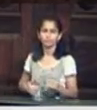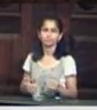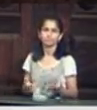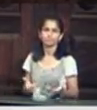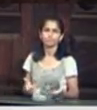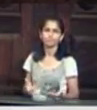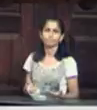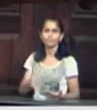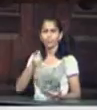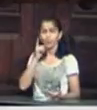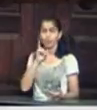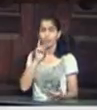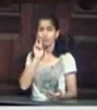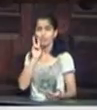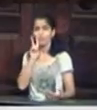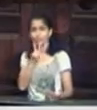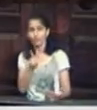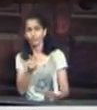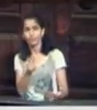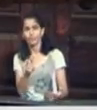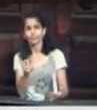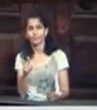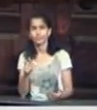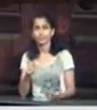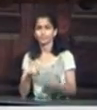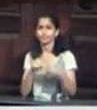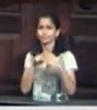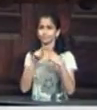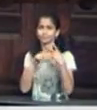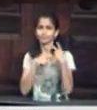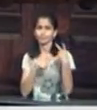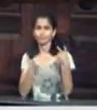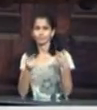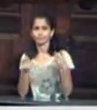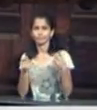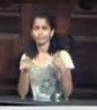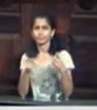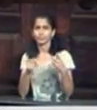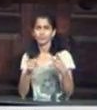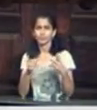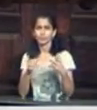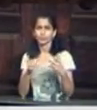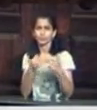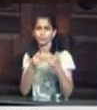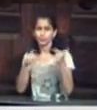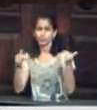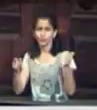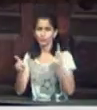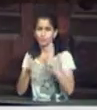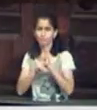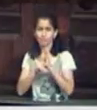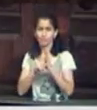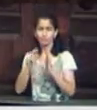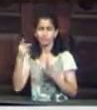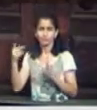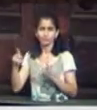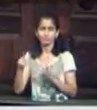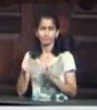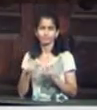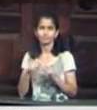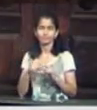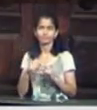conseguem exibir, ao mesmo tempo, duas características fundamentais. A primeira, o